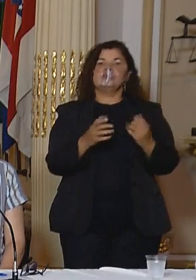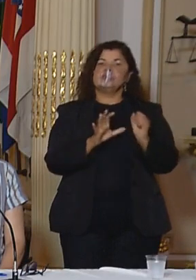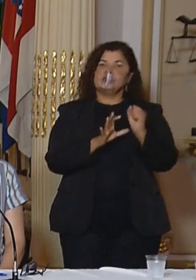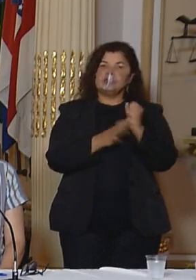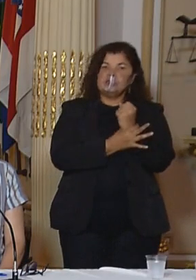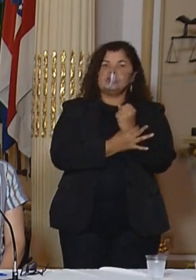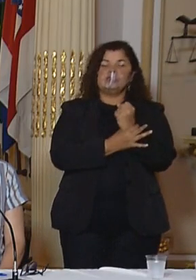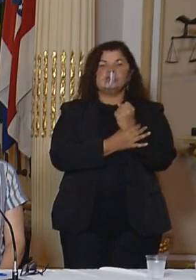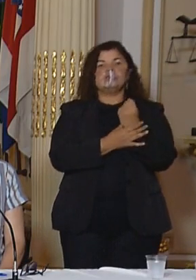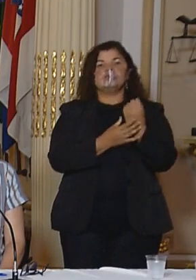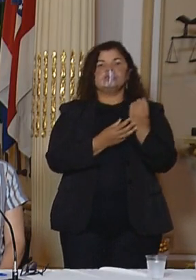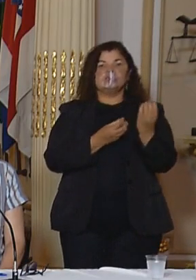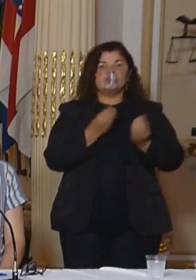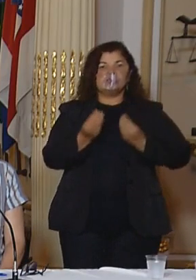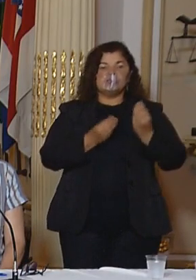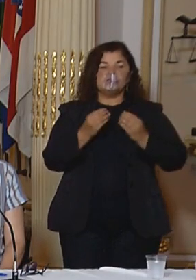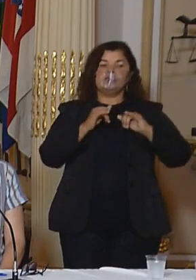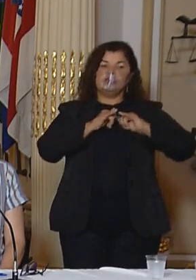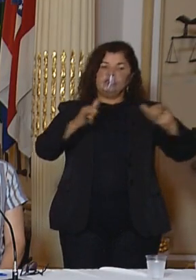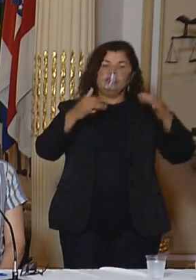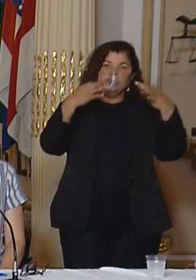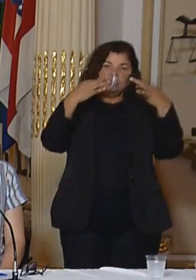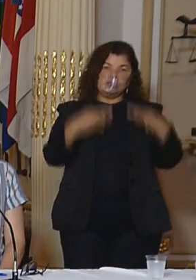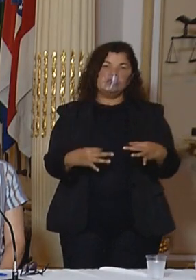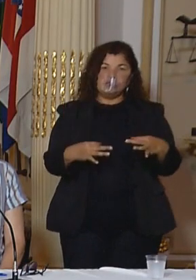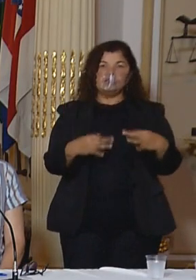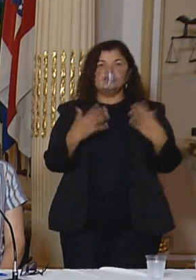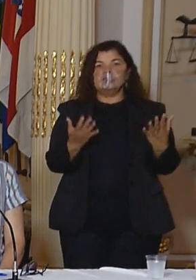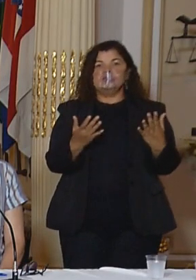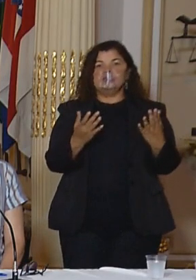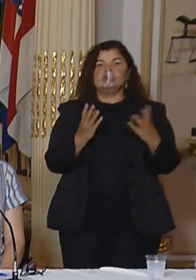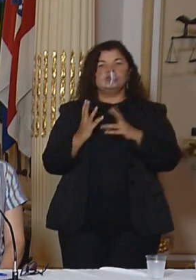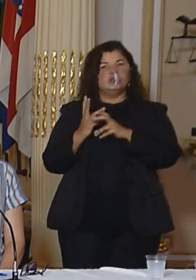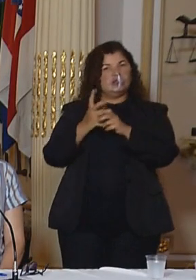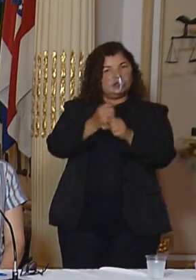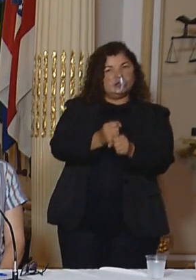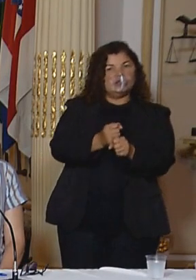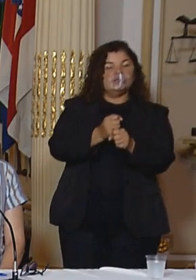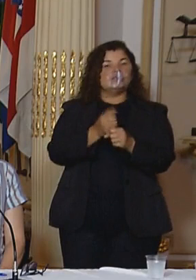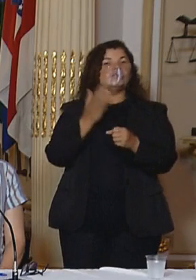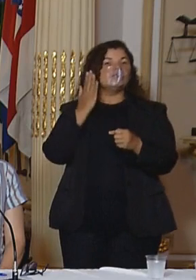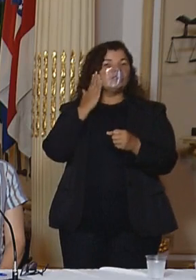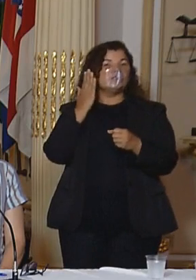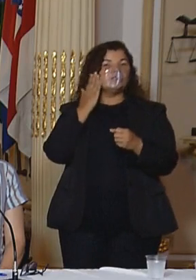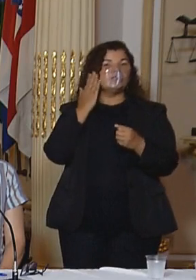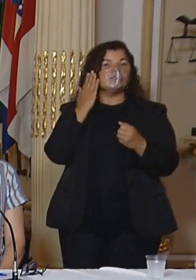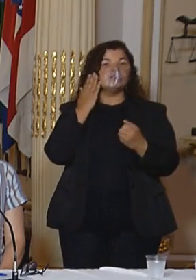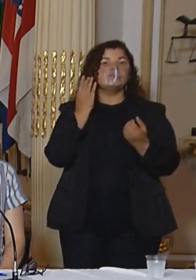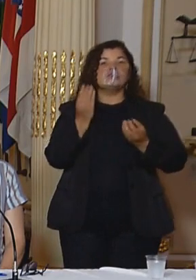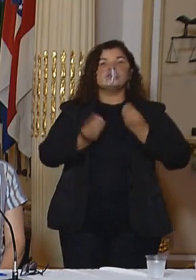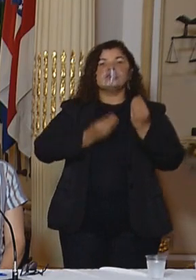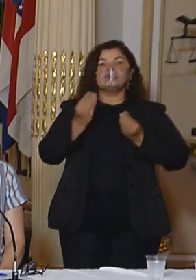segurança na informação desses dados, para que a gente possa